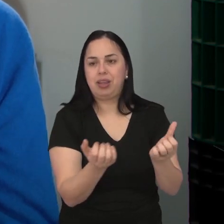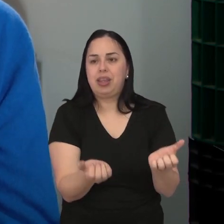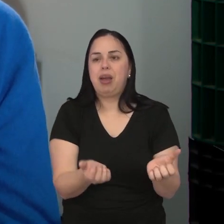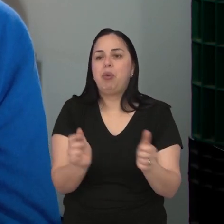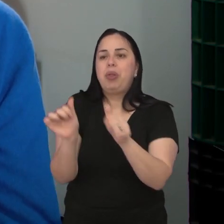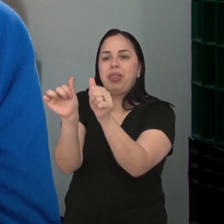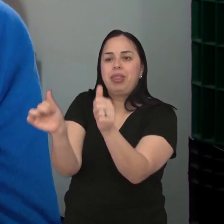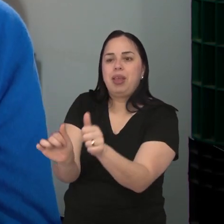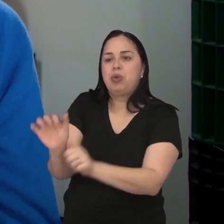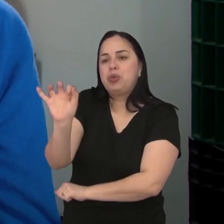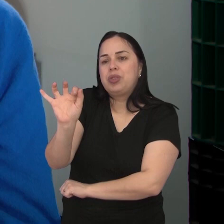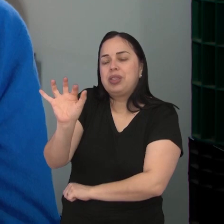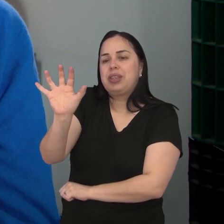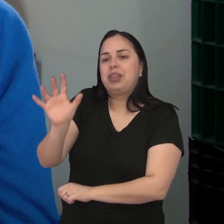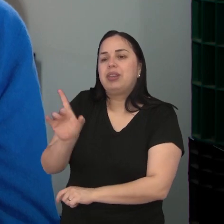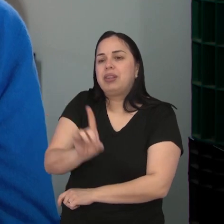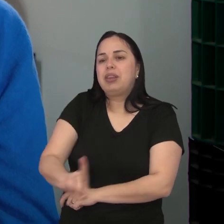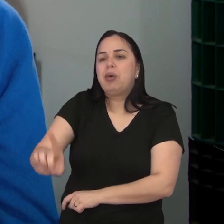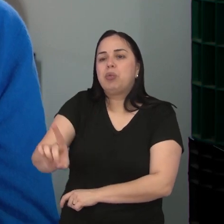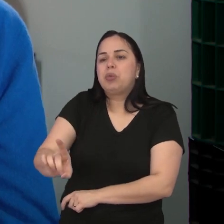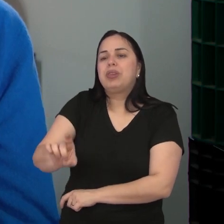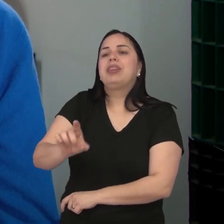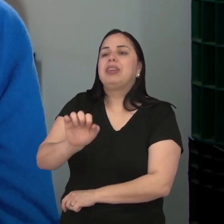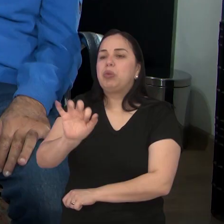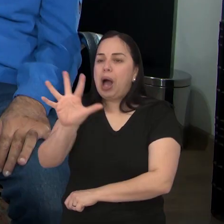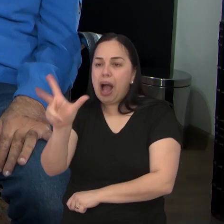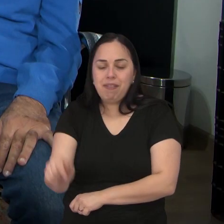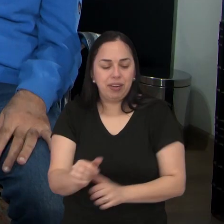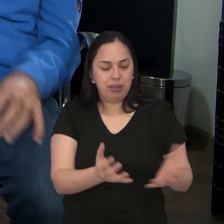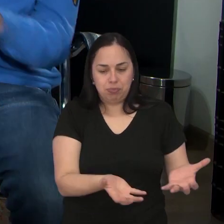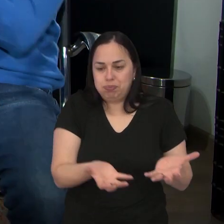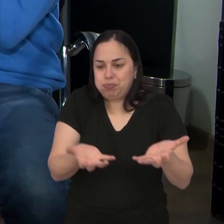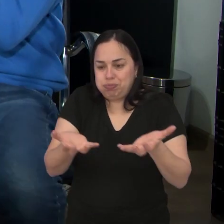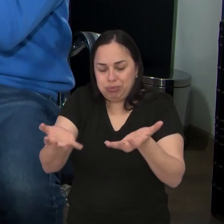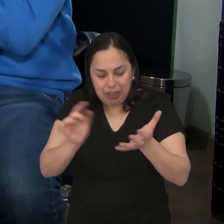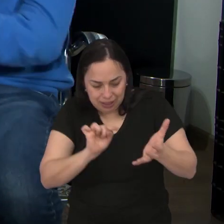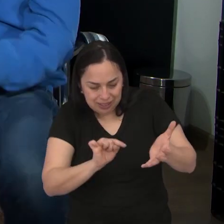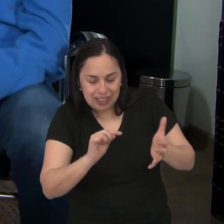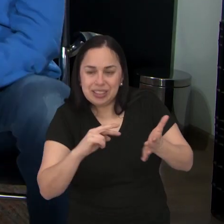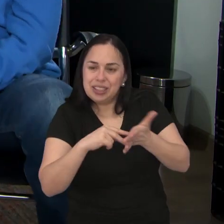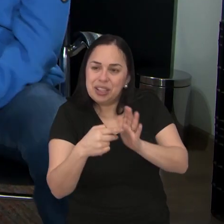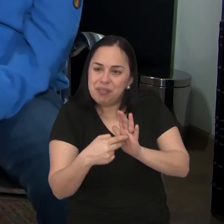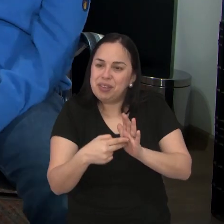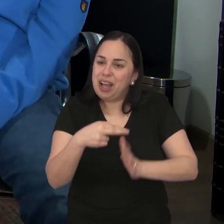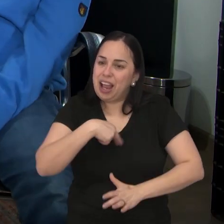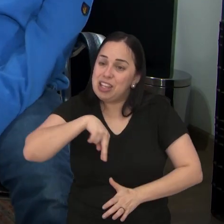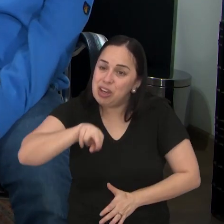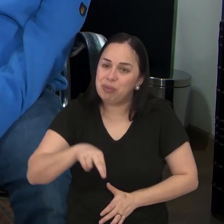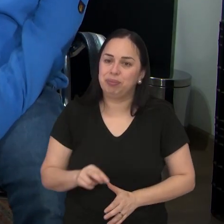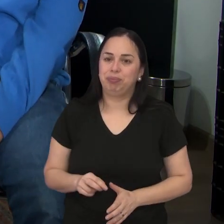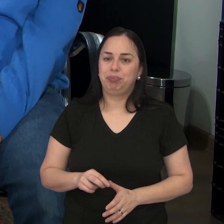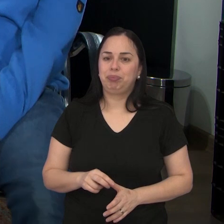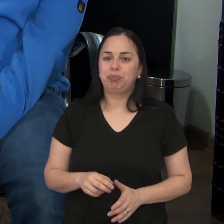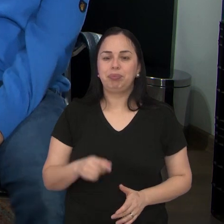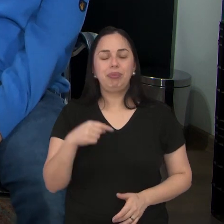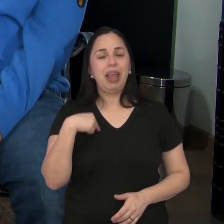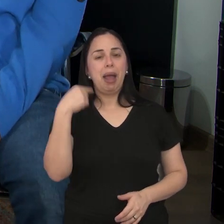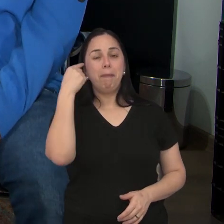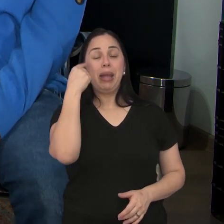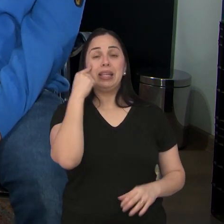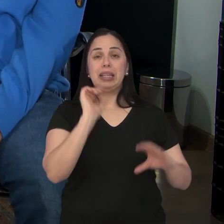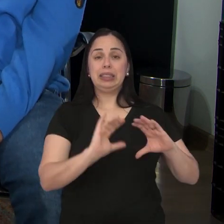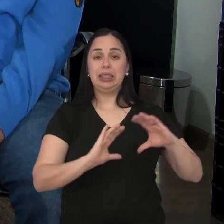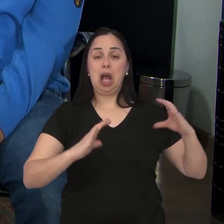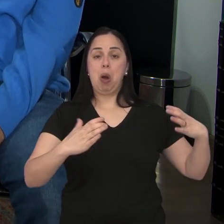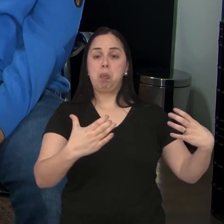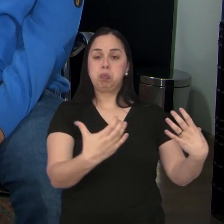devoção a deuses africanos, está feita a oferenda, debaixo do óleo. Então, se eu pegar isso aqui como mero caco, isso é